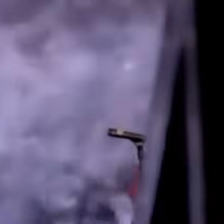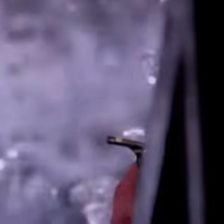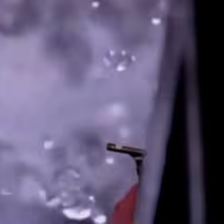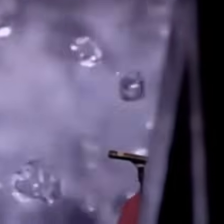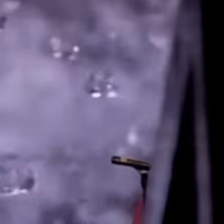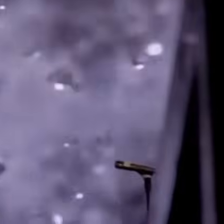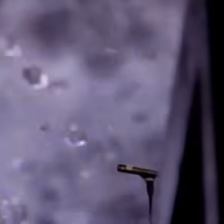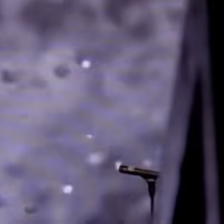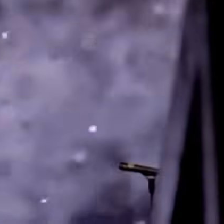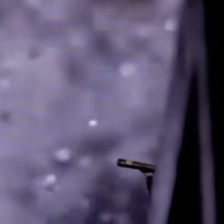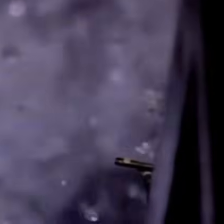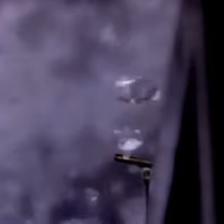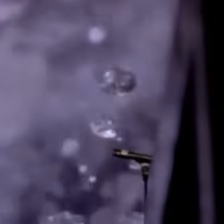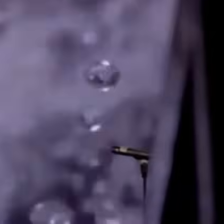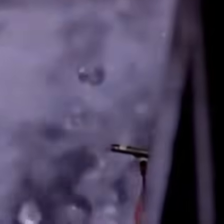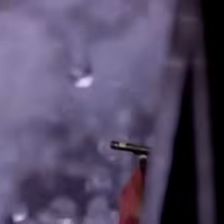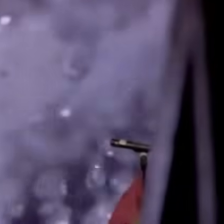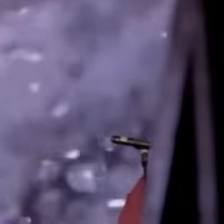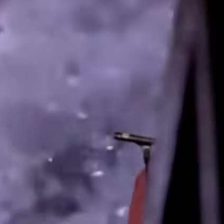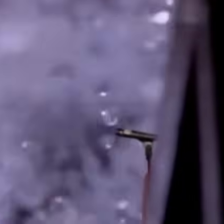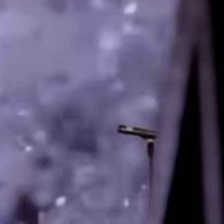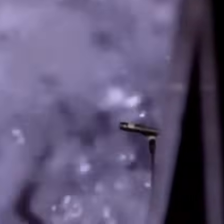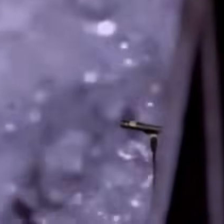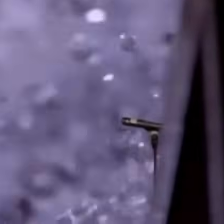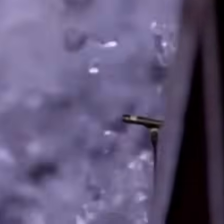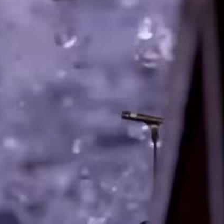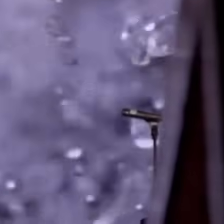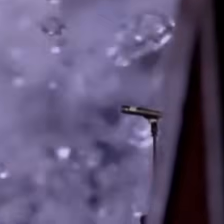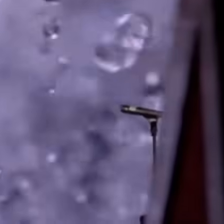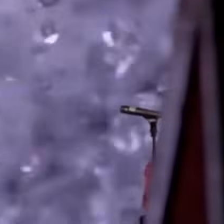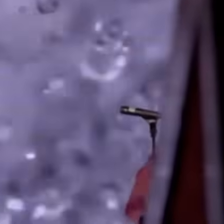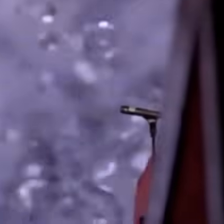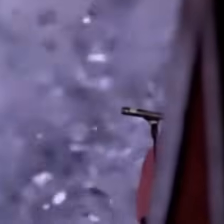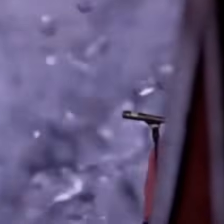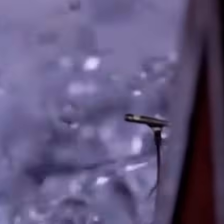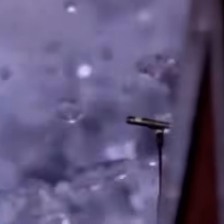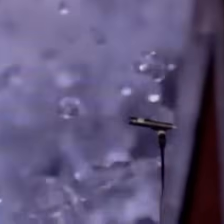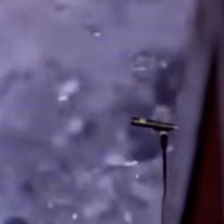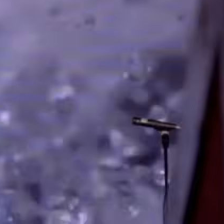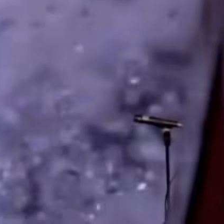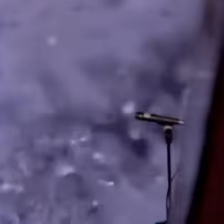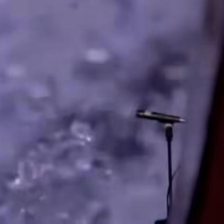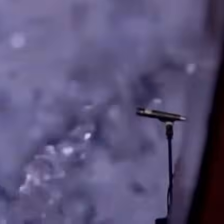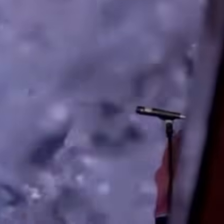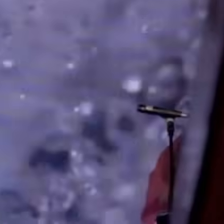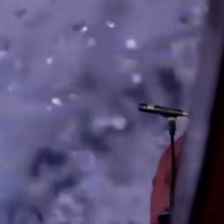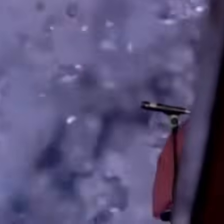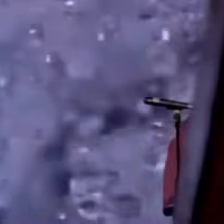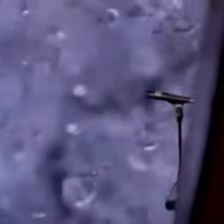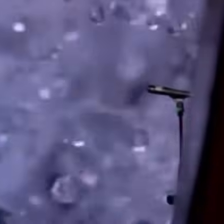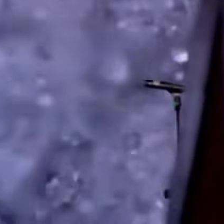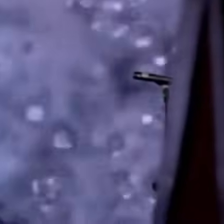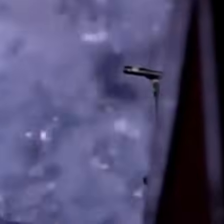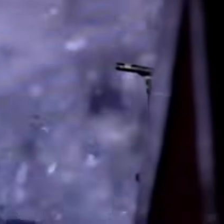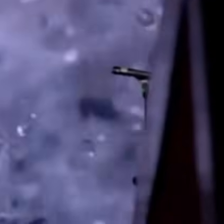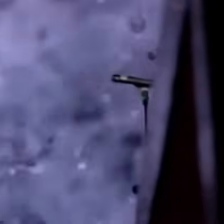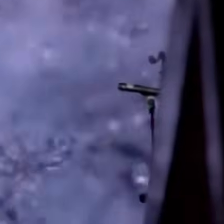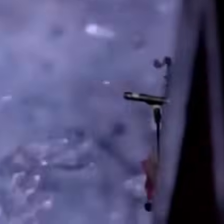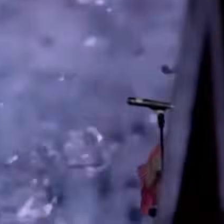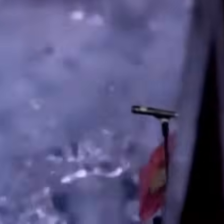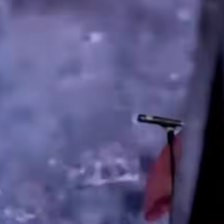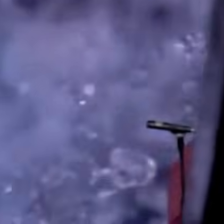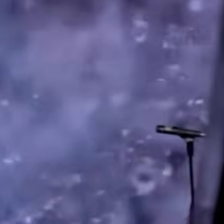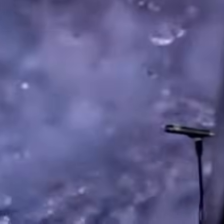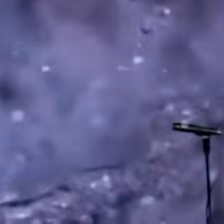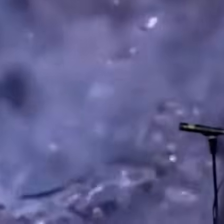lua. Temperou com calma teu desassossego. Ei, parou com a areia, tua calma